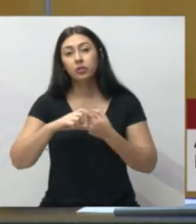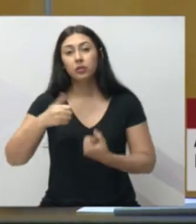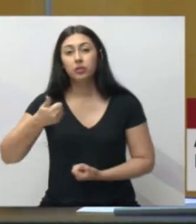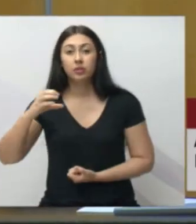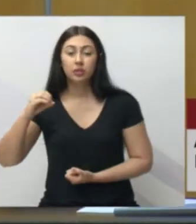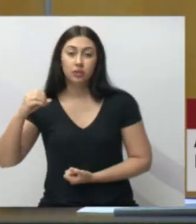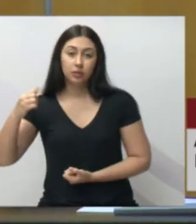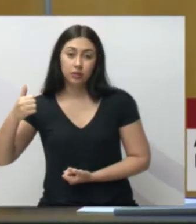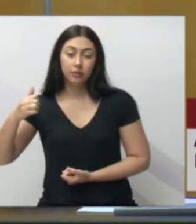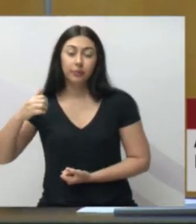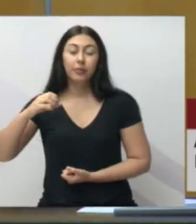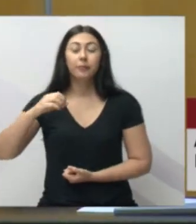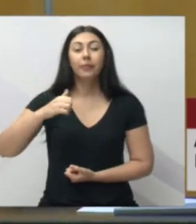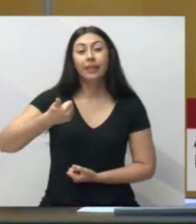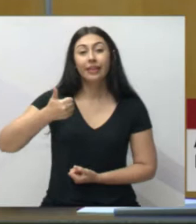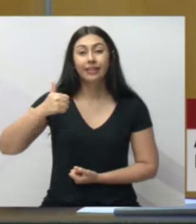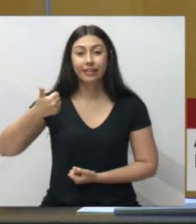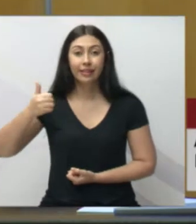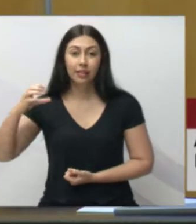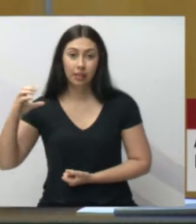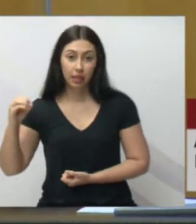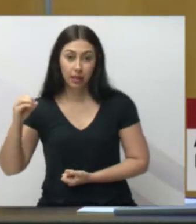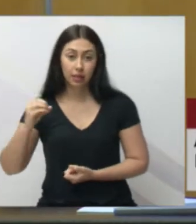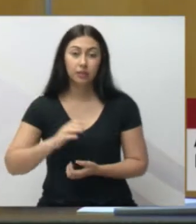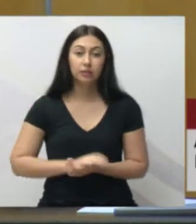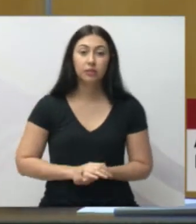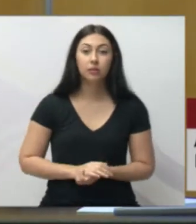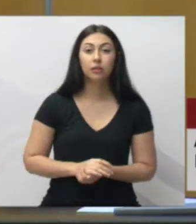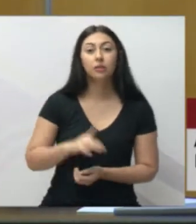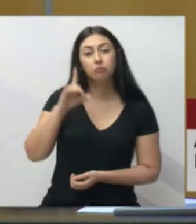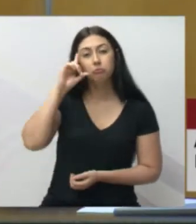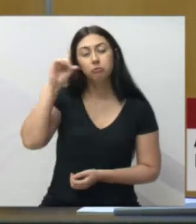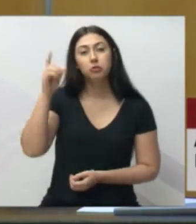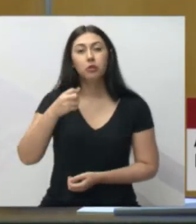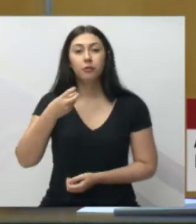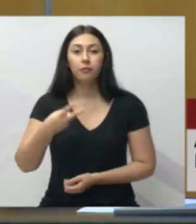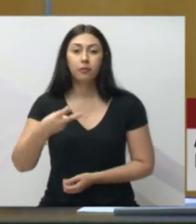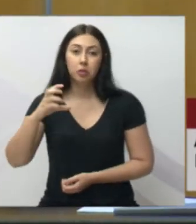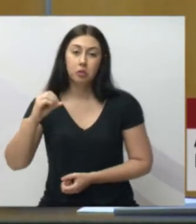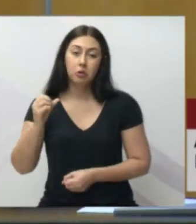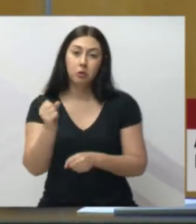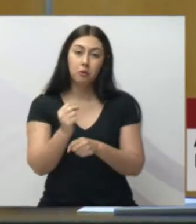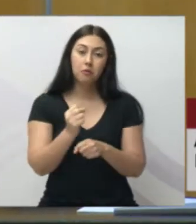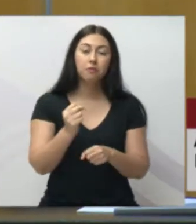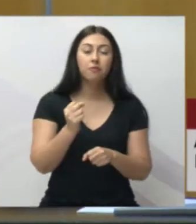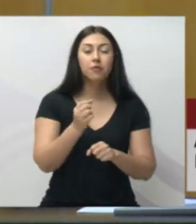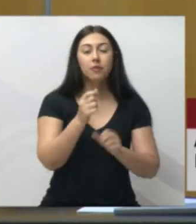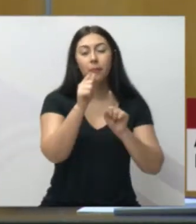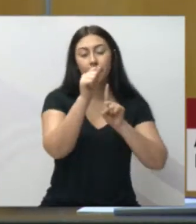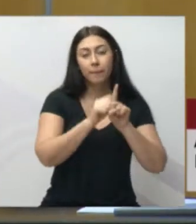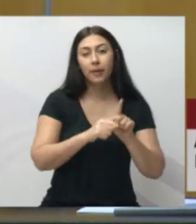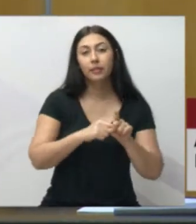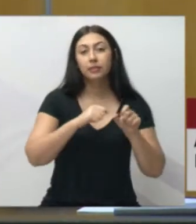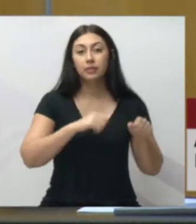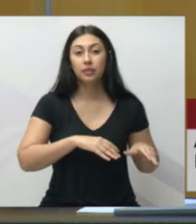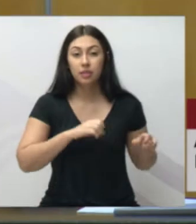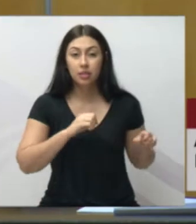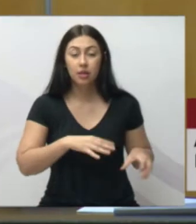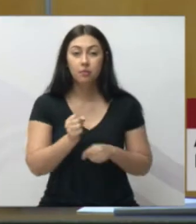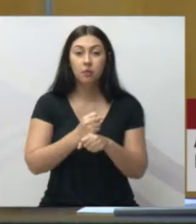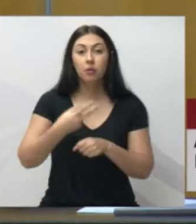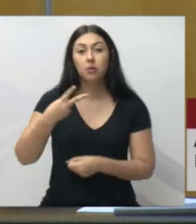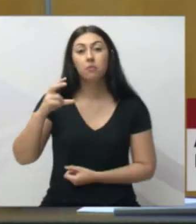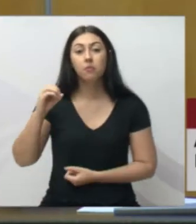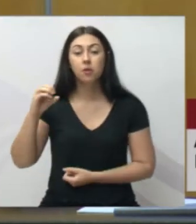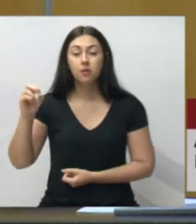resolução de número 642, de 29 de setembro de 2005, estipula em inteligência